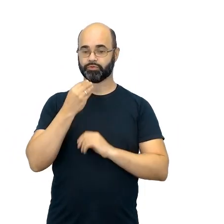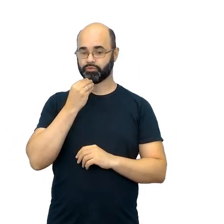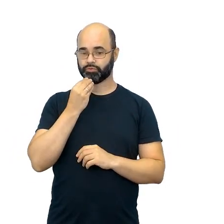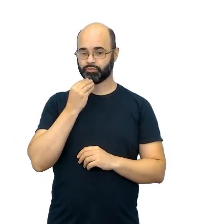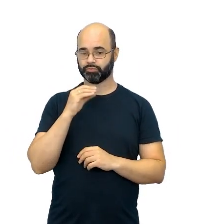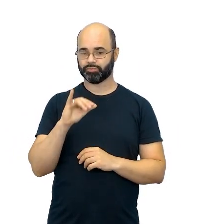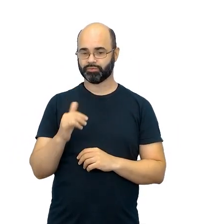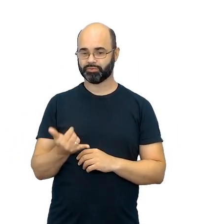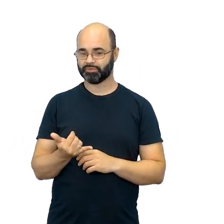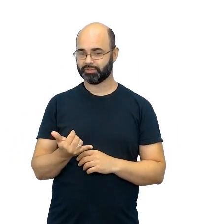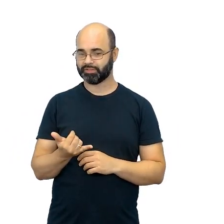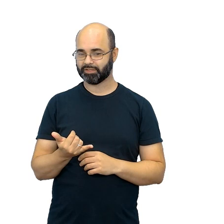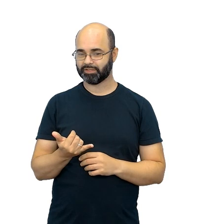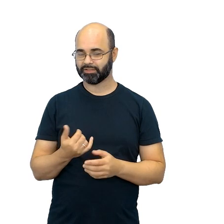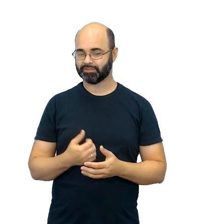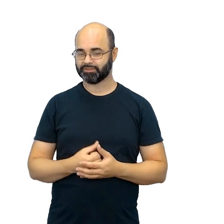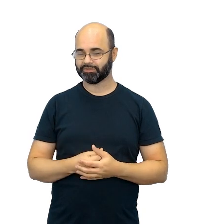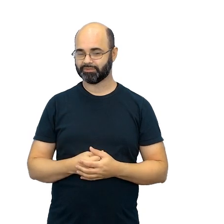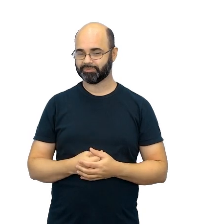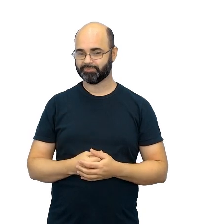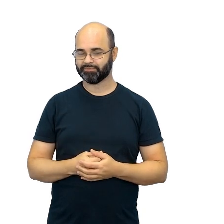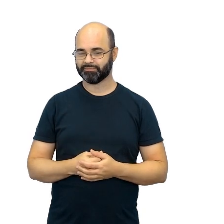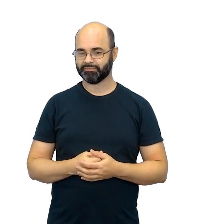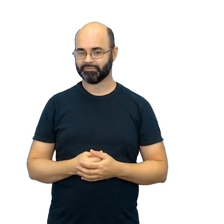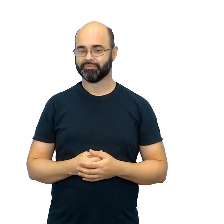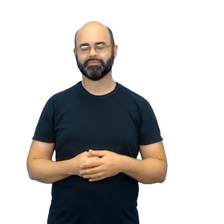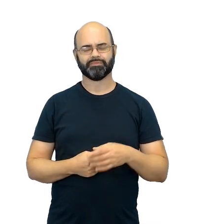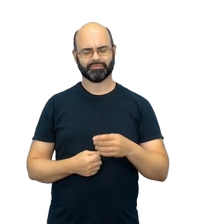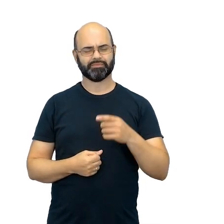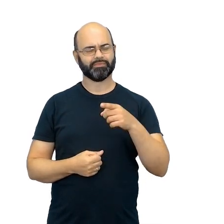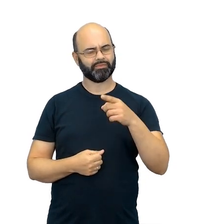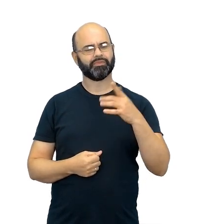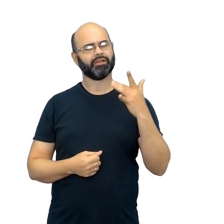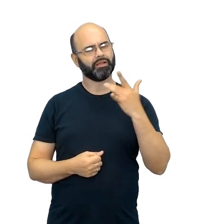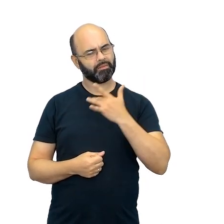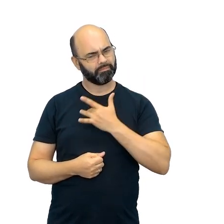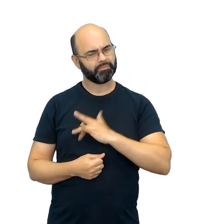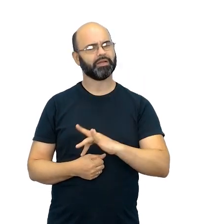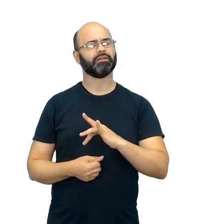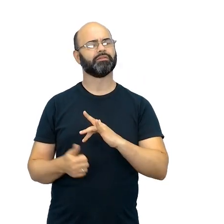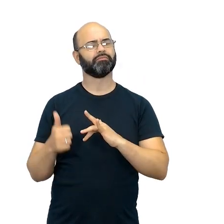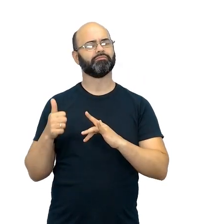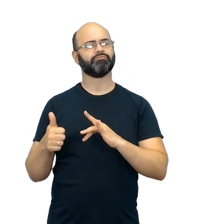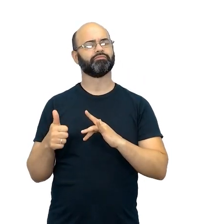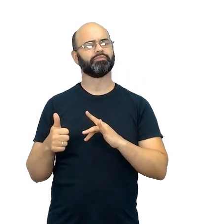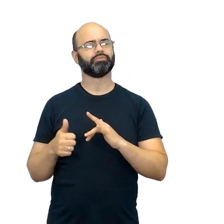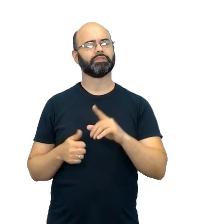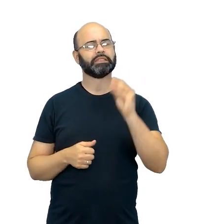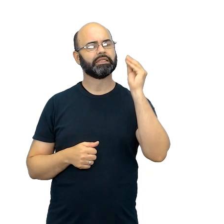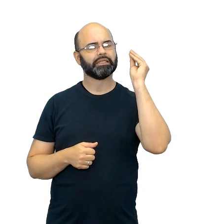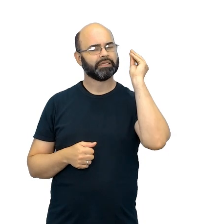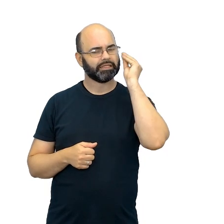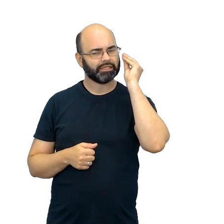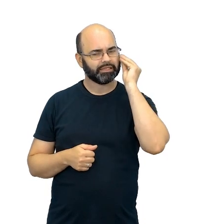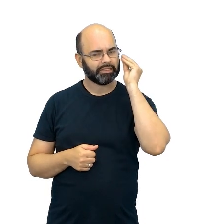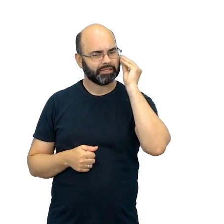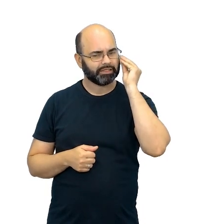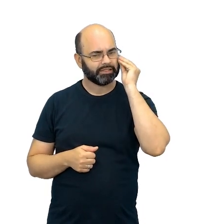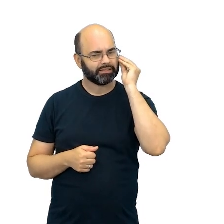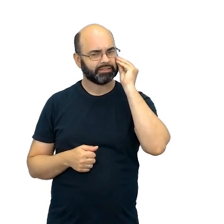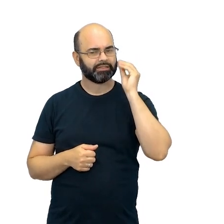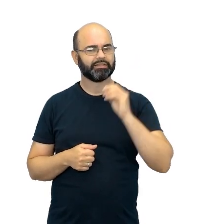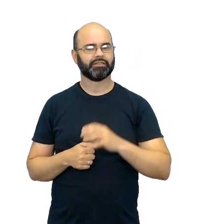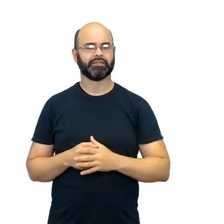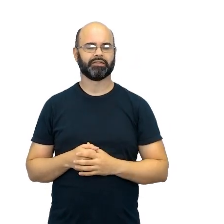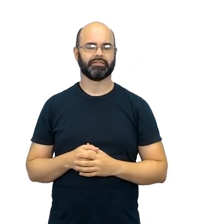de diálogo. Então, vale a pena, né, conversar tentar, né, conversar, tentar